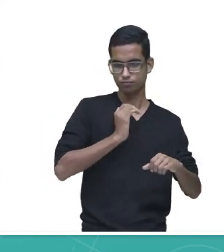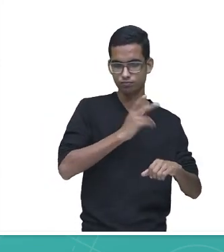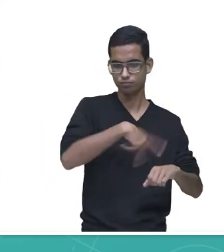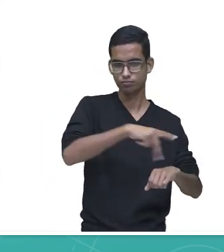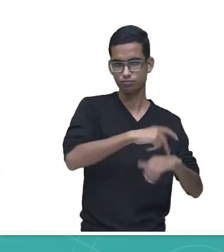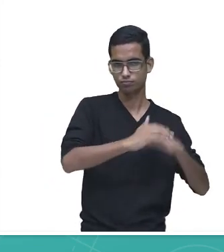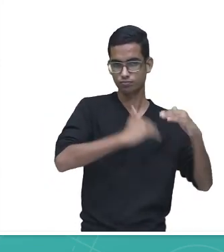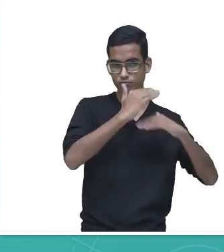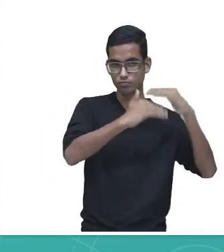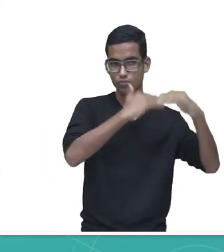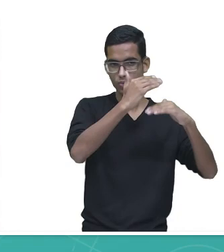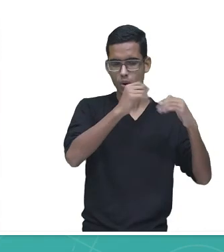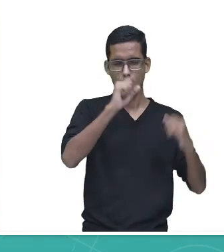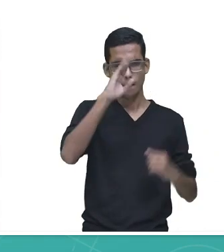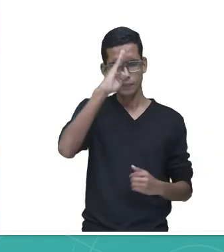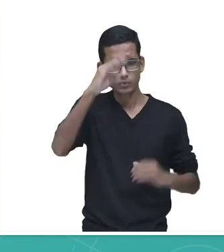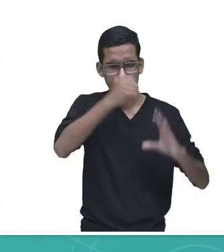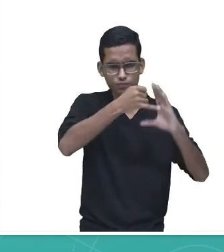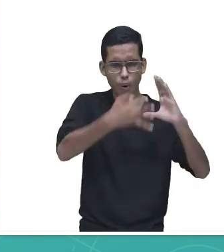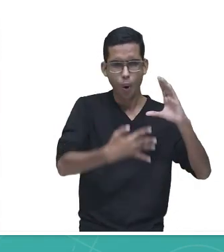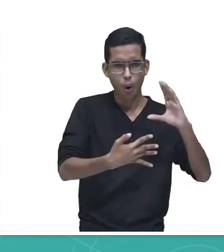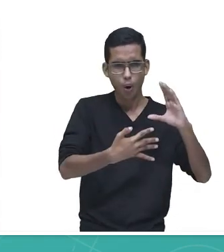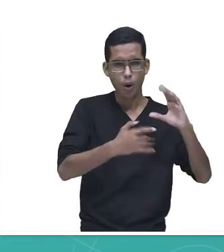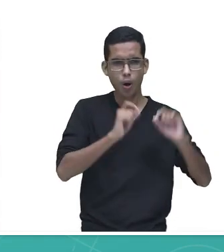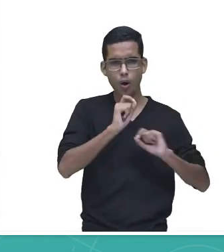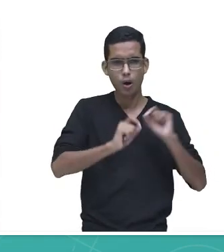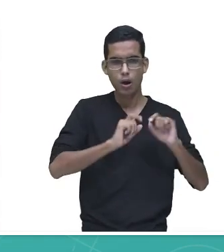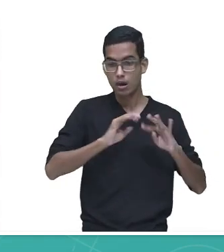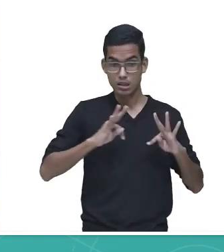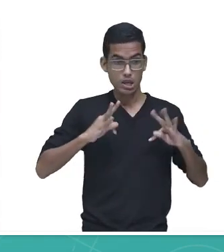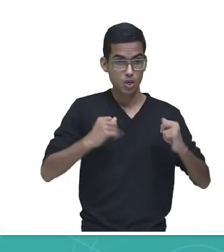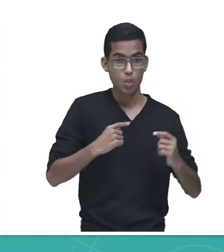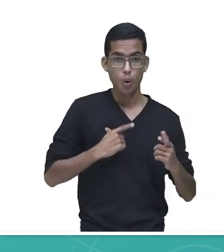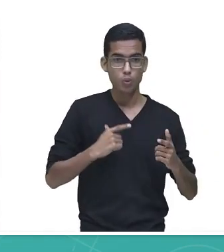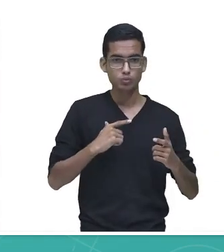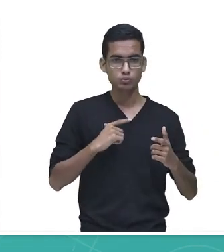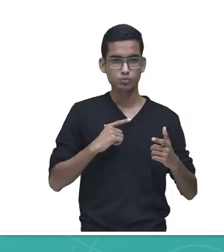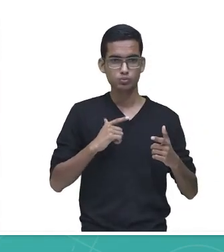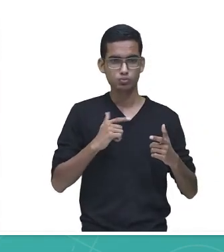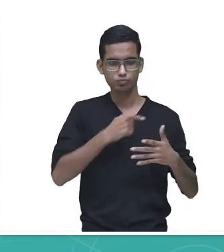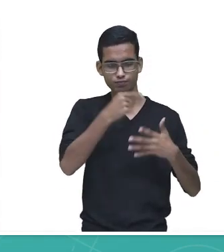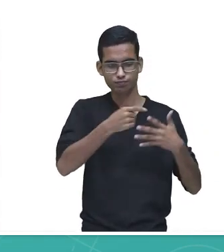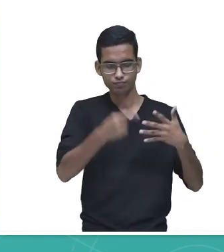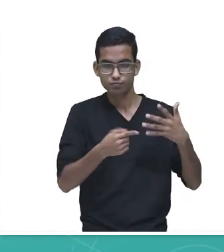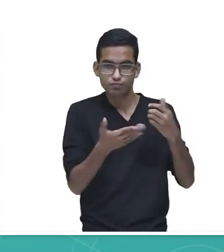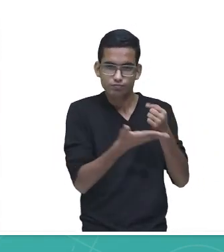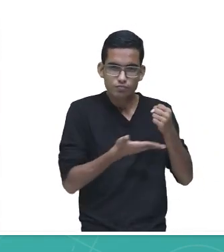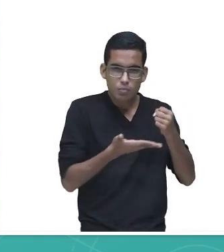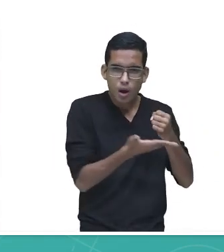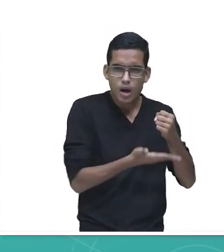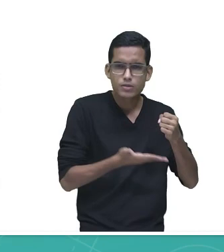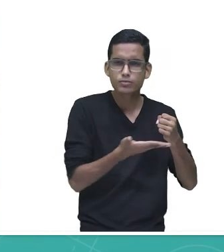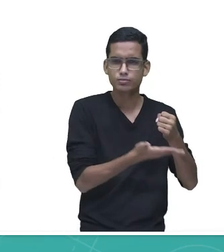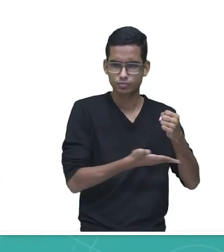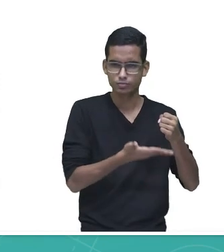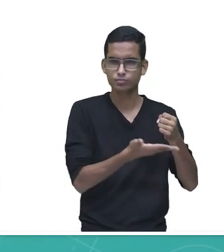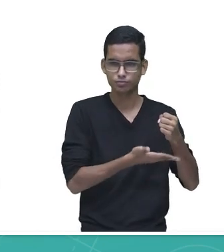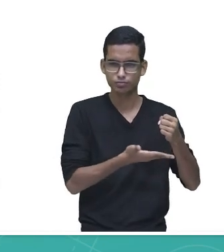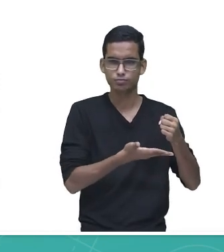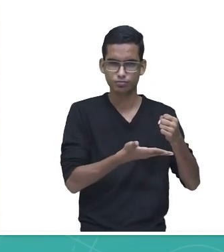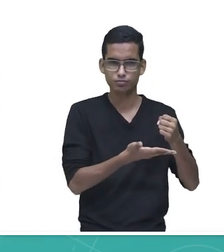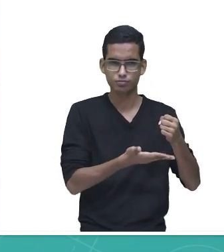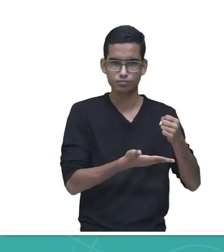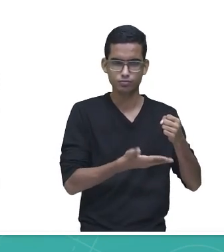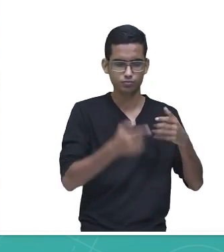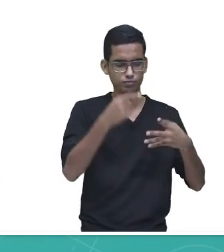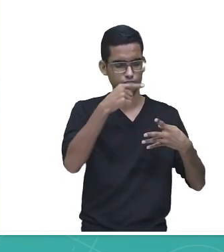principal característica deles é o acesso a todos os serviços elementares, todos os serviços básicos.